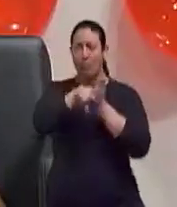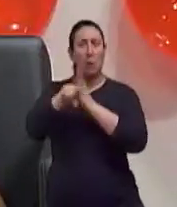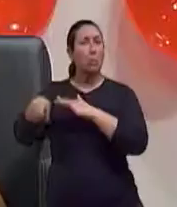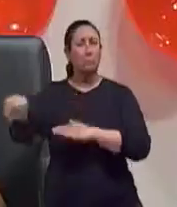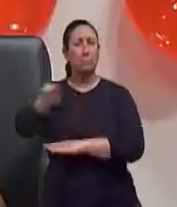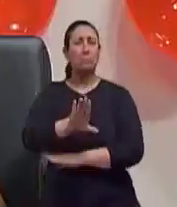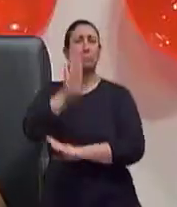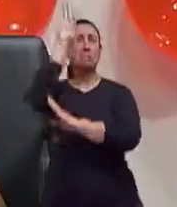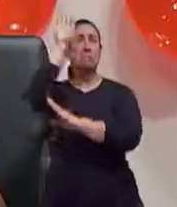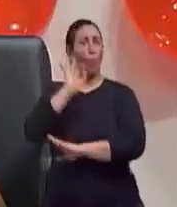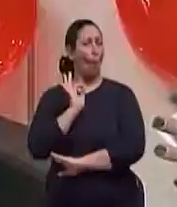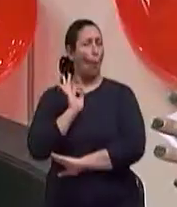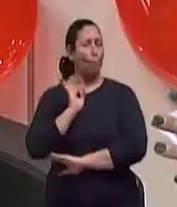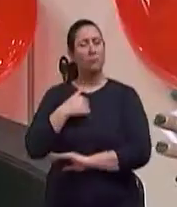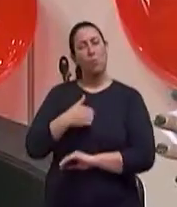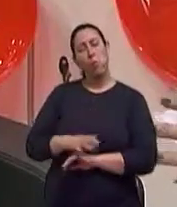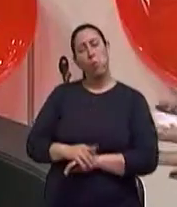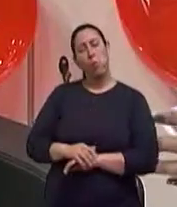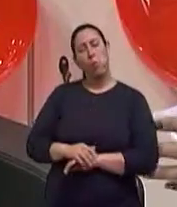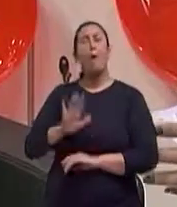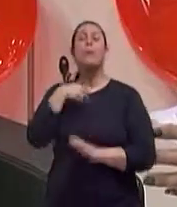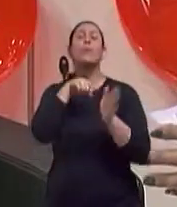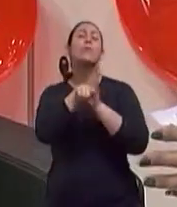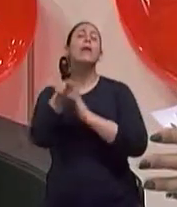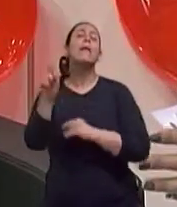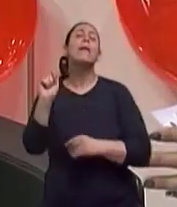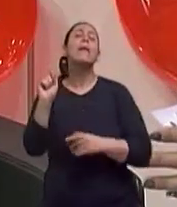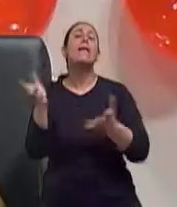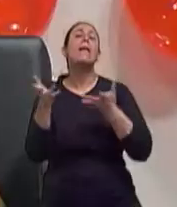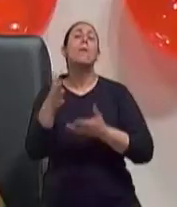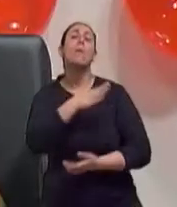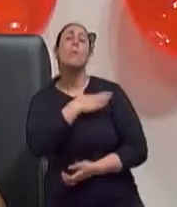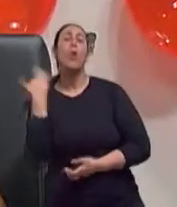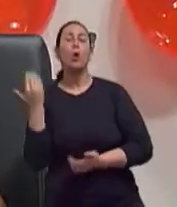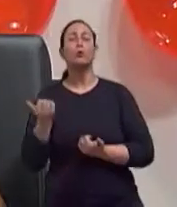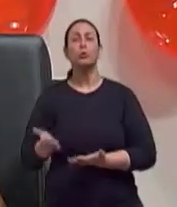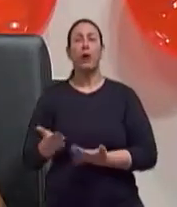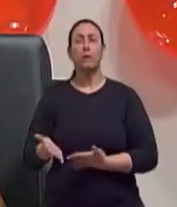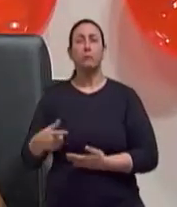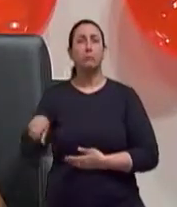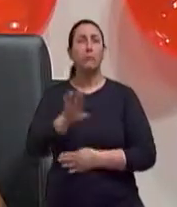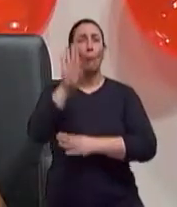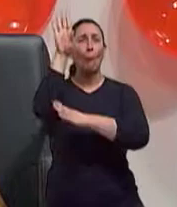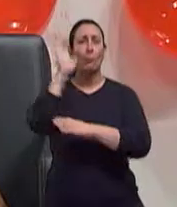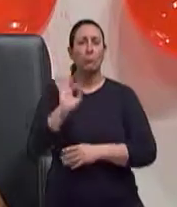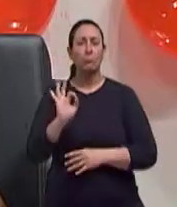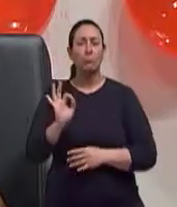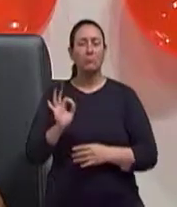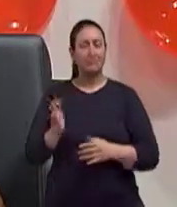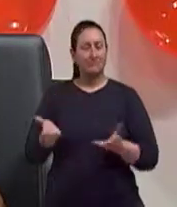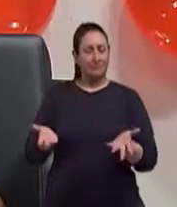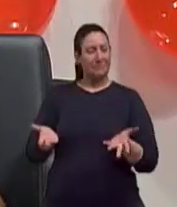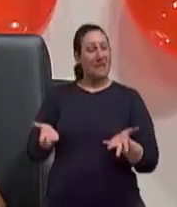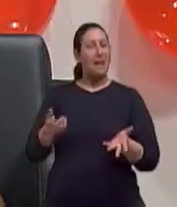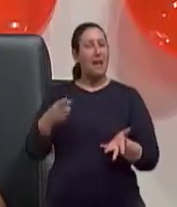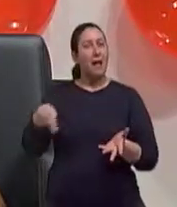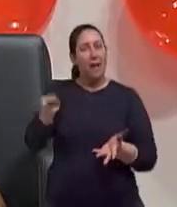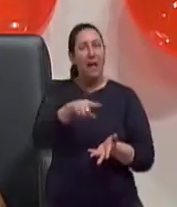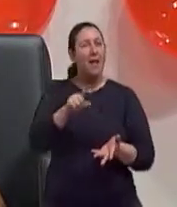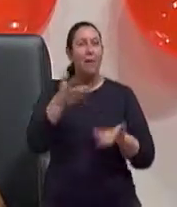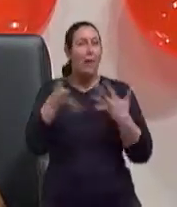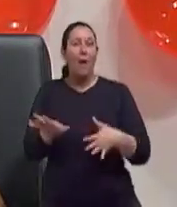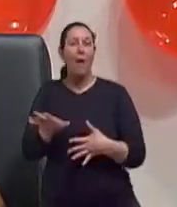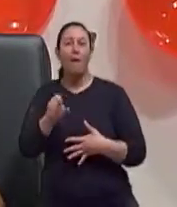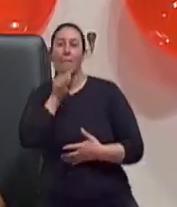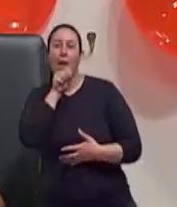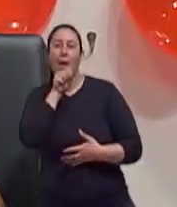ninguém queria aí eu perguntei e quem é que quer morrer jovem também ninguém queria só tem um jeito da